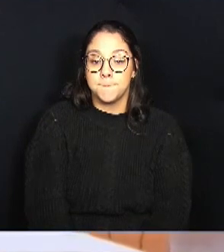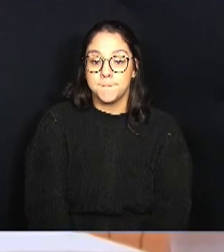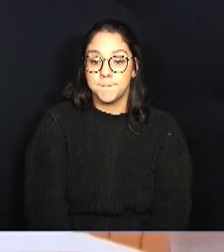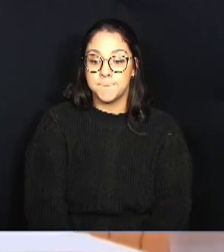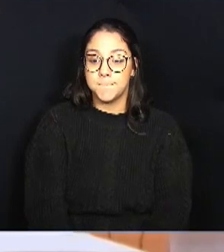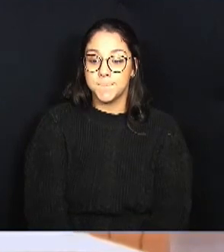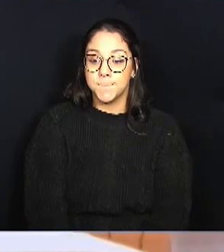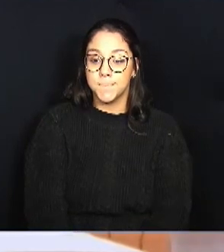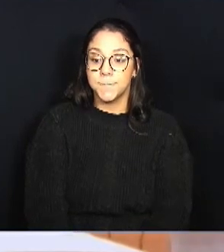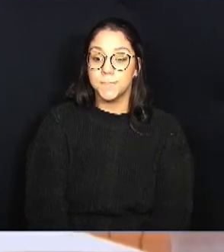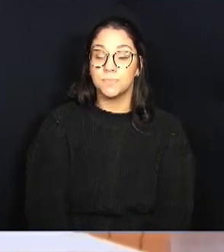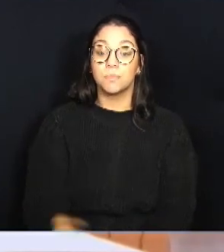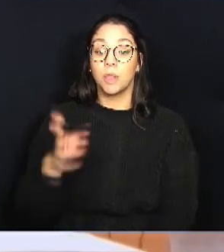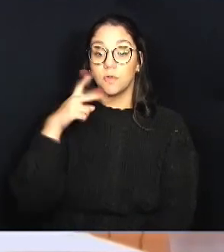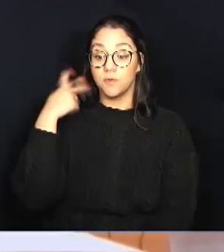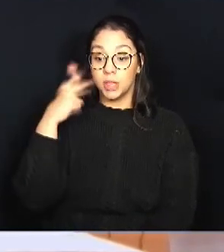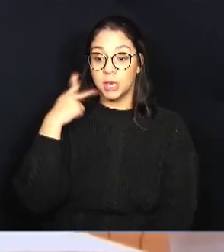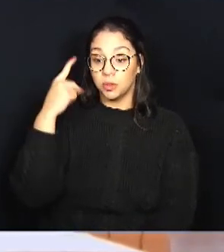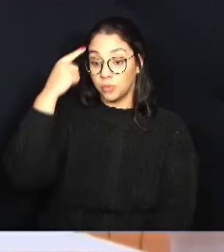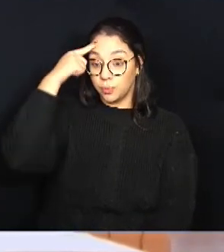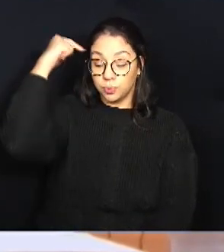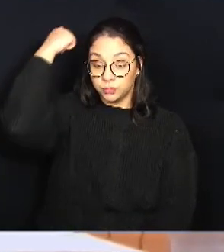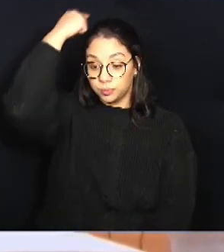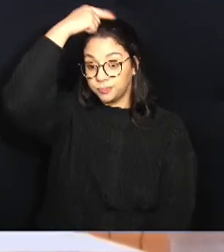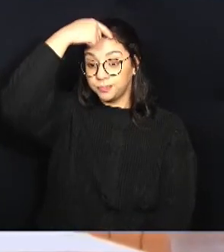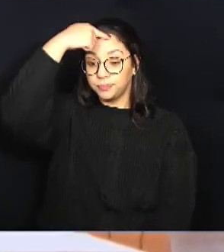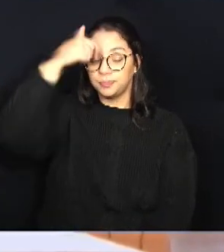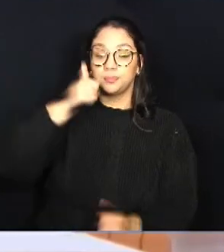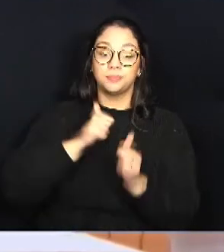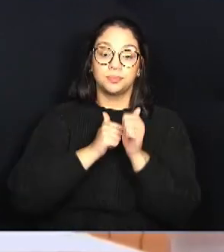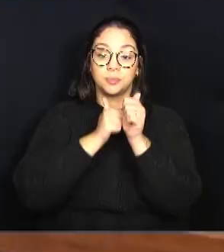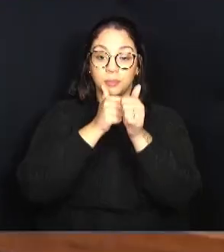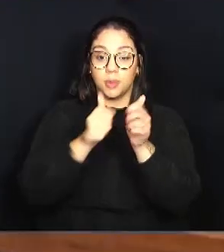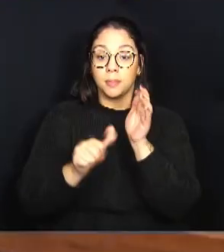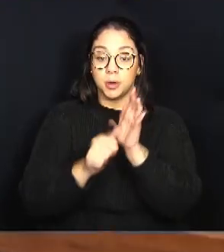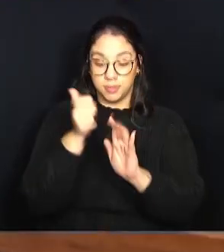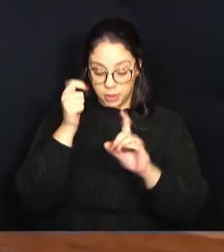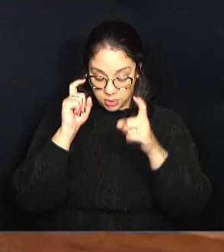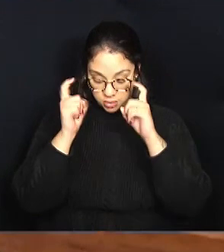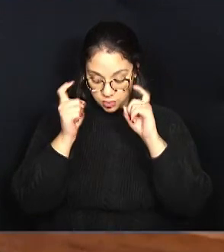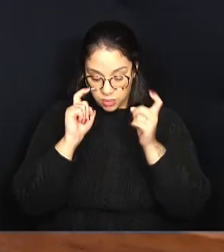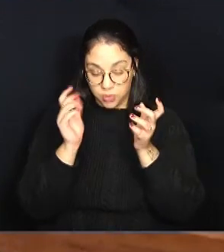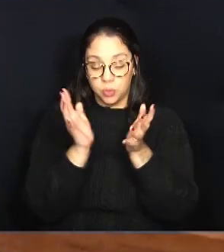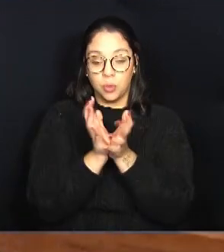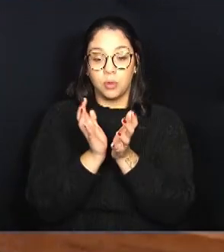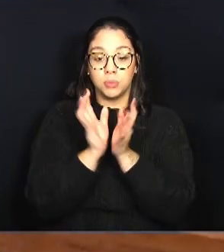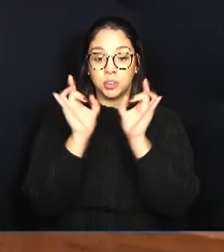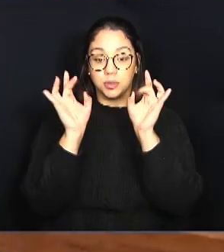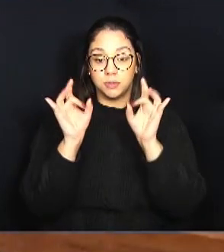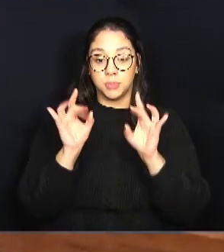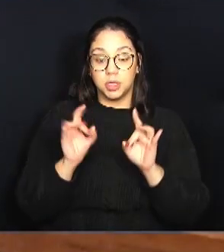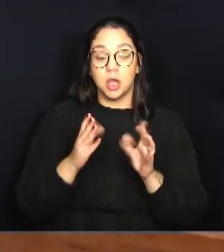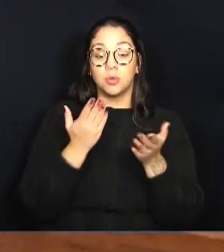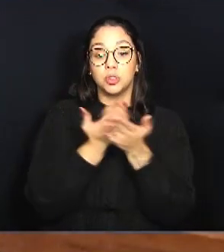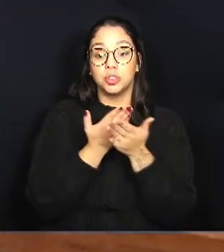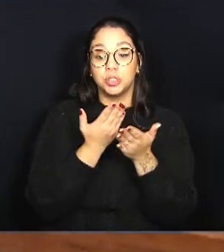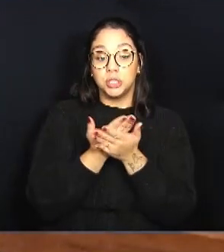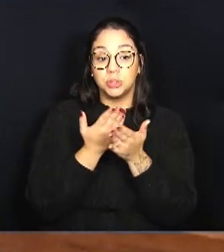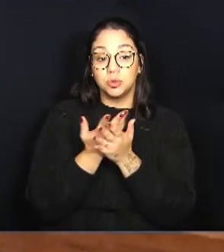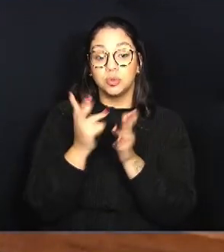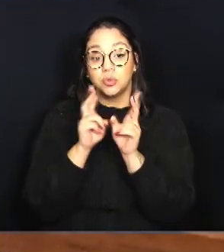O vereador Paulo Gaspar comandou a primeira reunião da Comissão Especial de Estudos